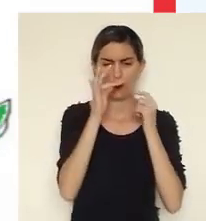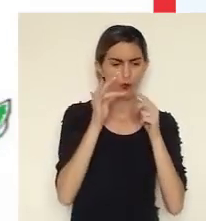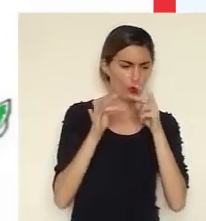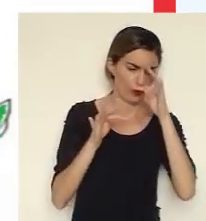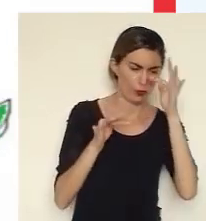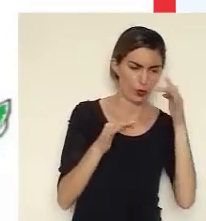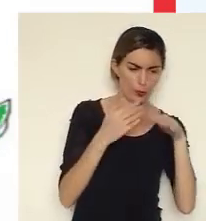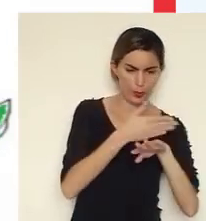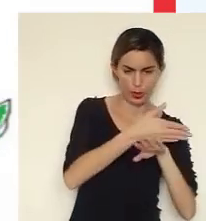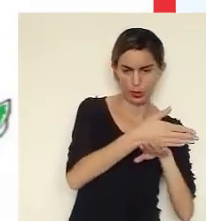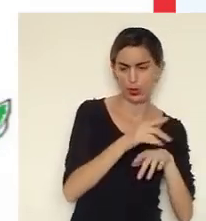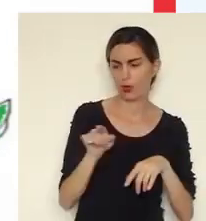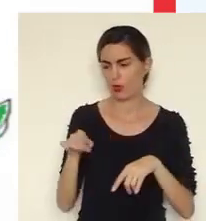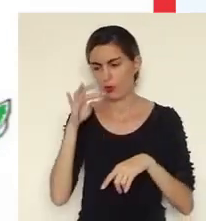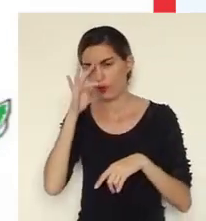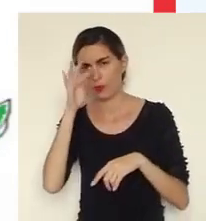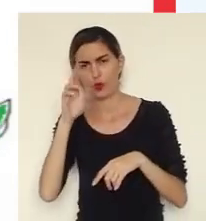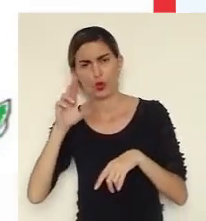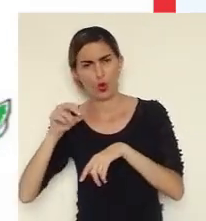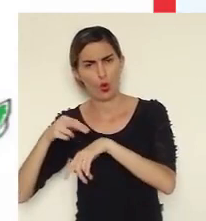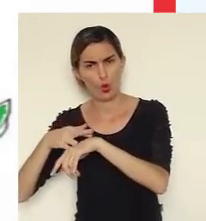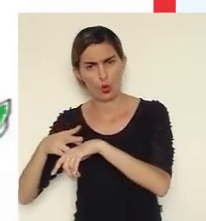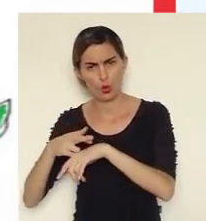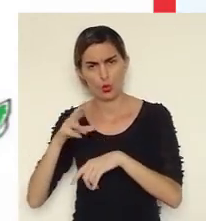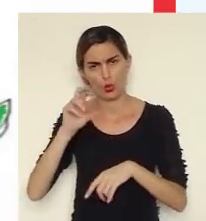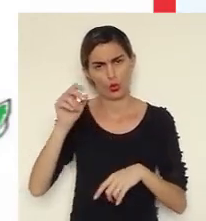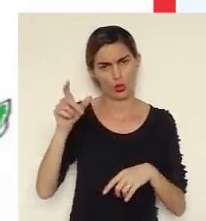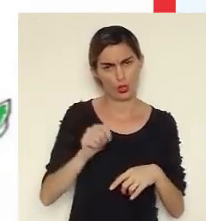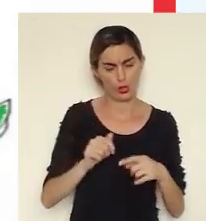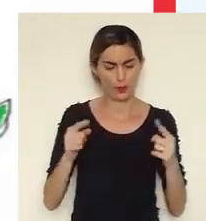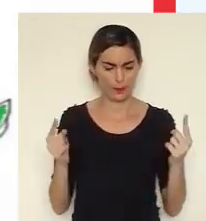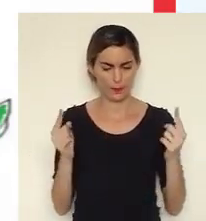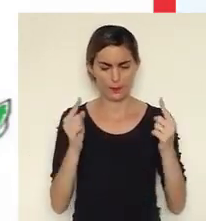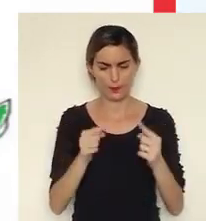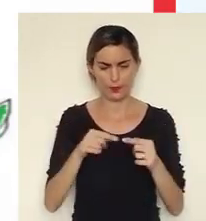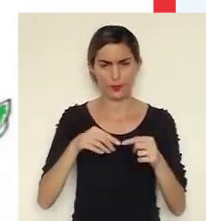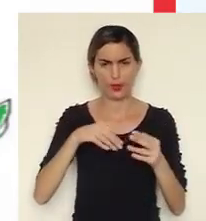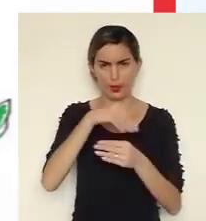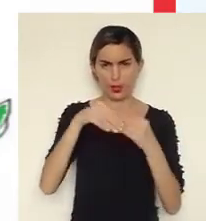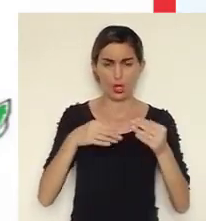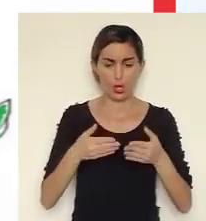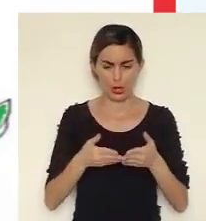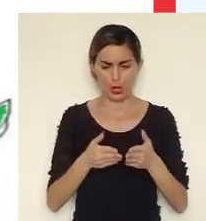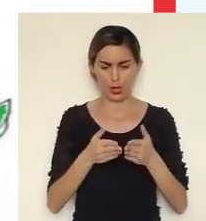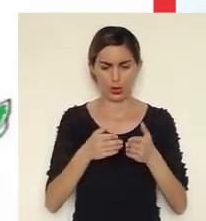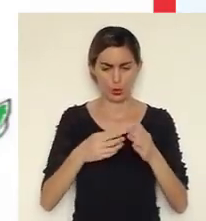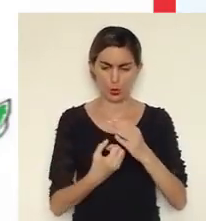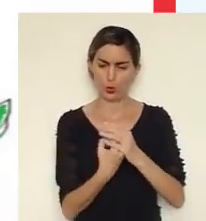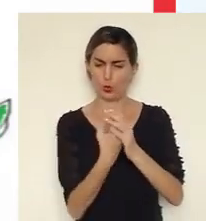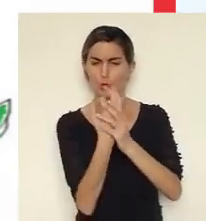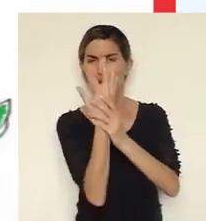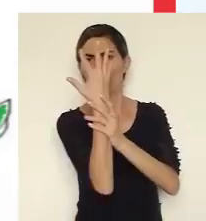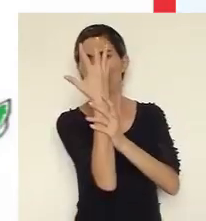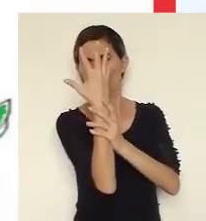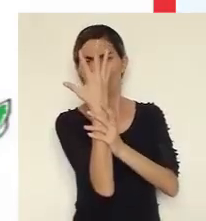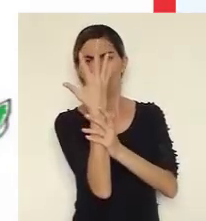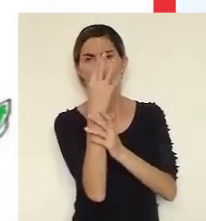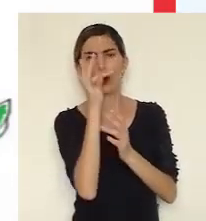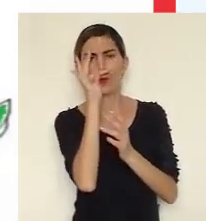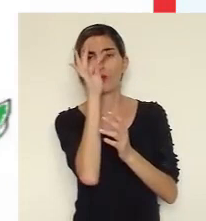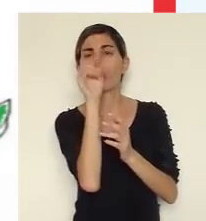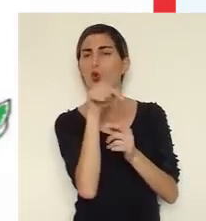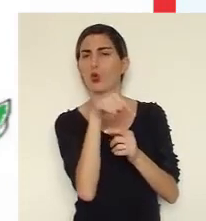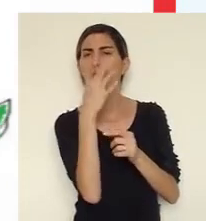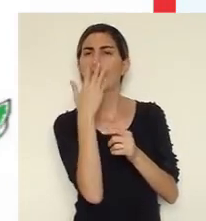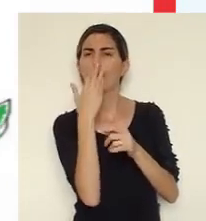uma flor que é branca e a outra flor que é roxa, e nasceu uma flor roxa, ele